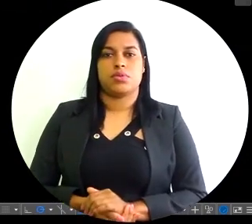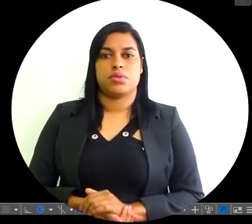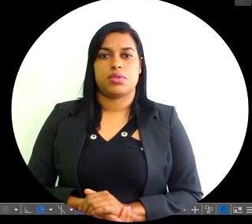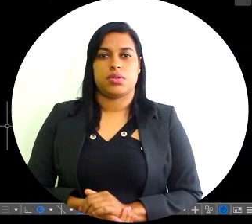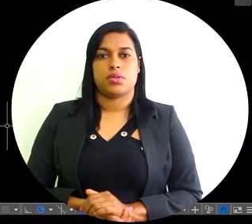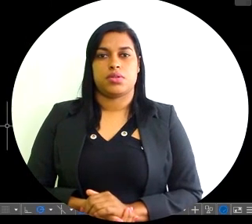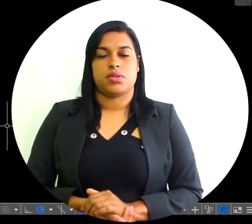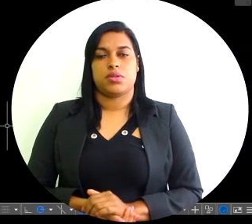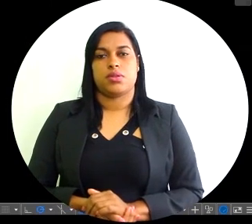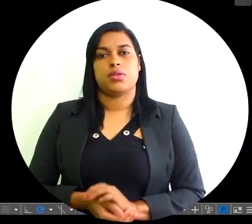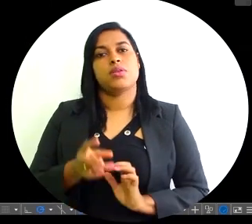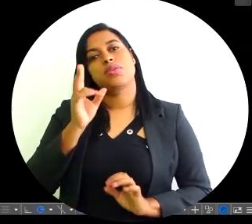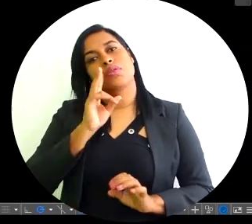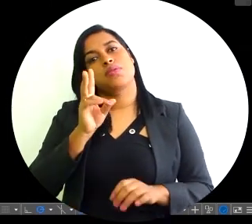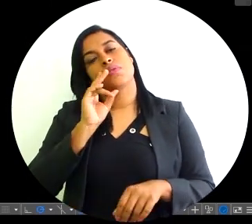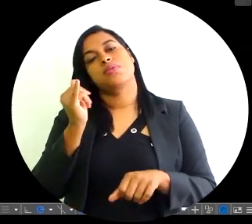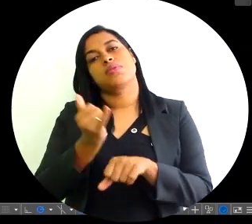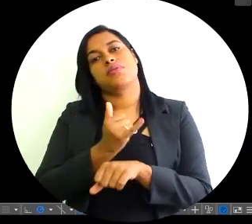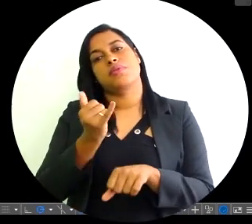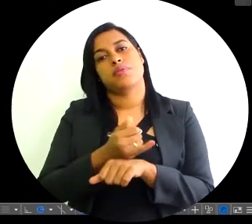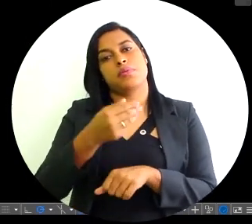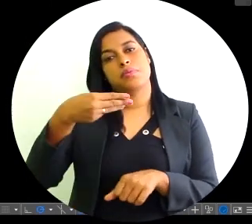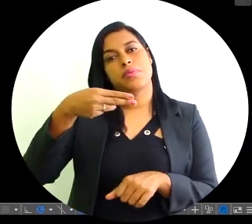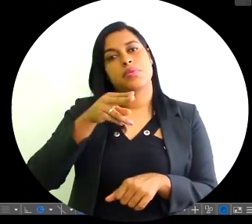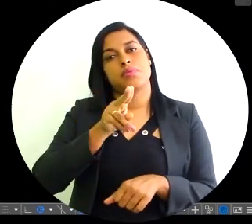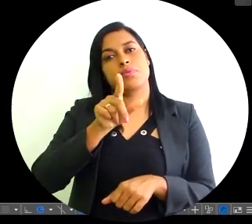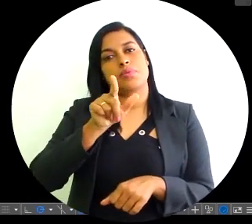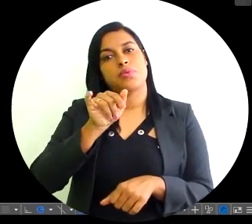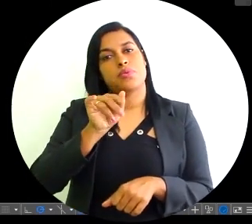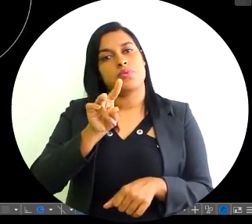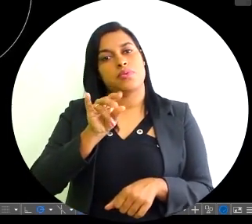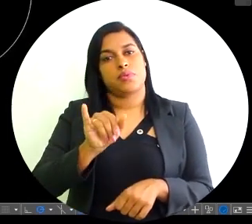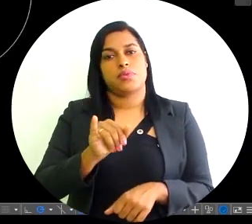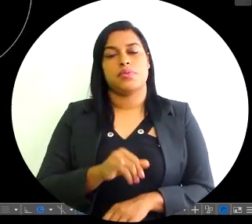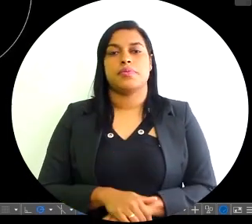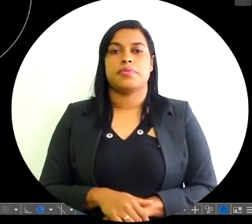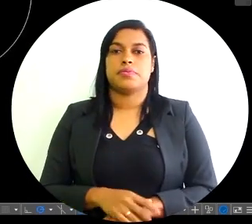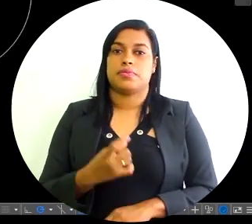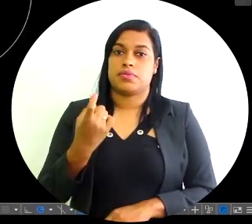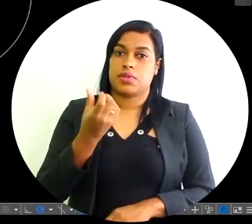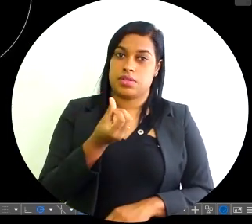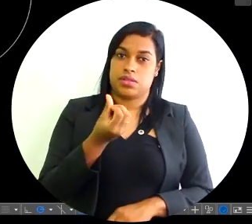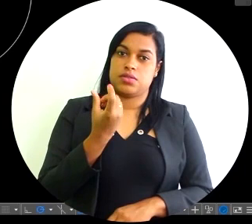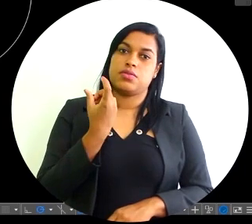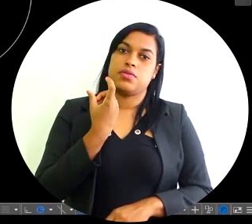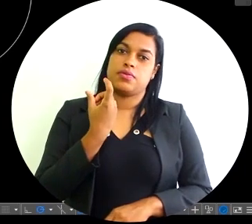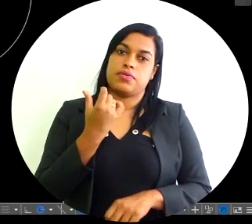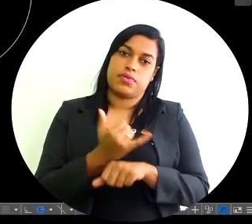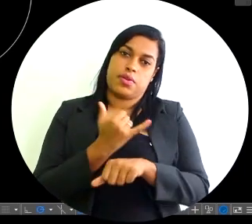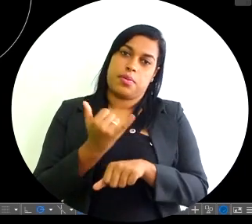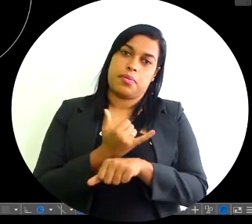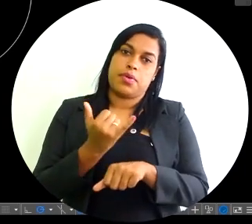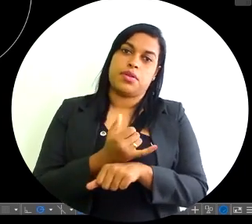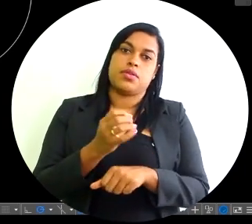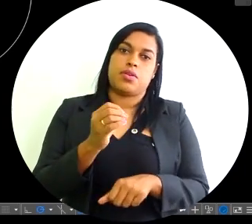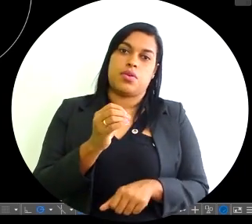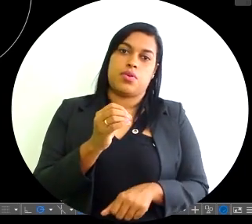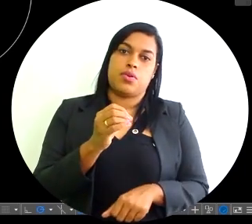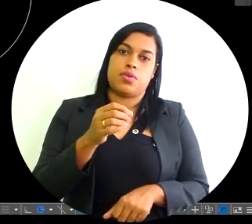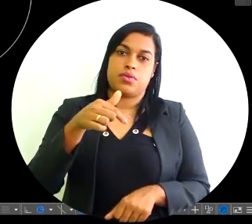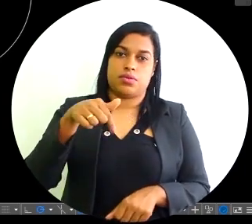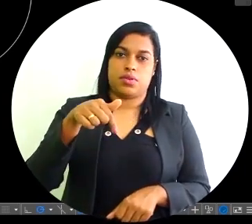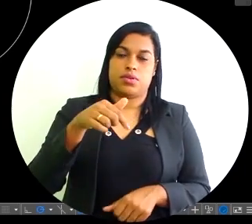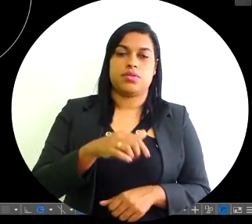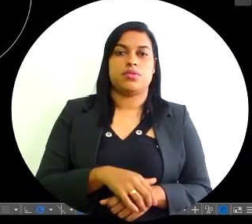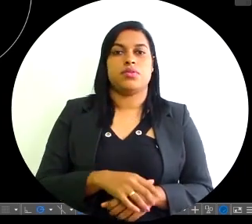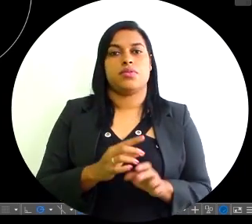colocado nessa posição. Então, aqui nós vimos a ferramenta Move. A sexta ferramenta que nós vimos no caderno se